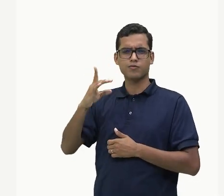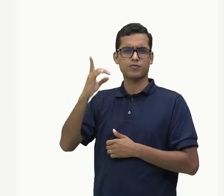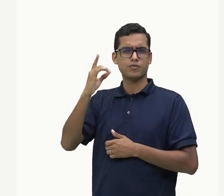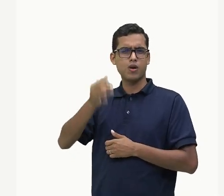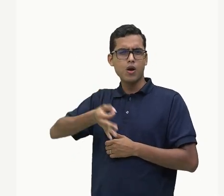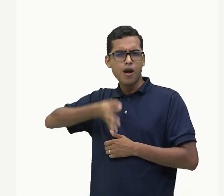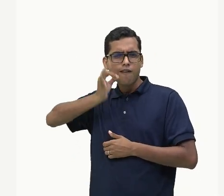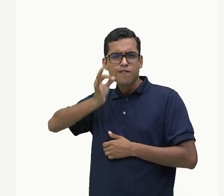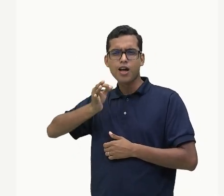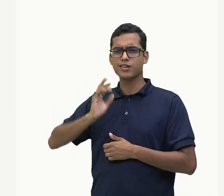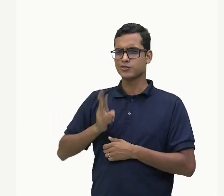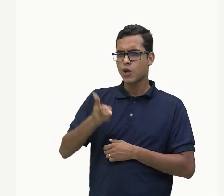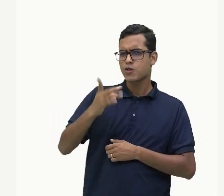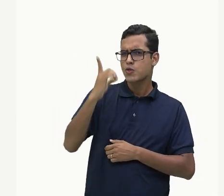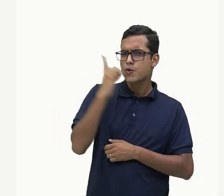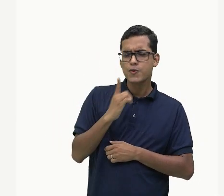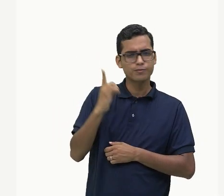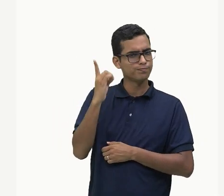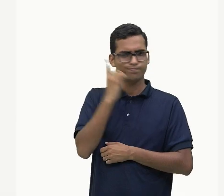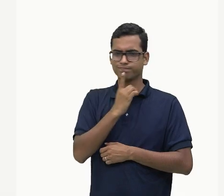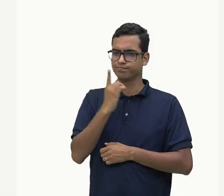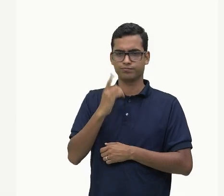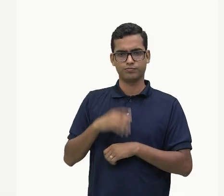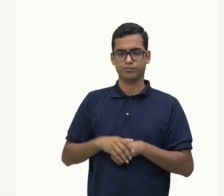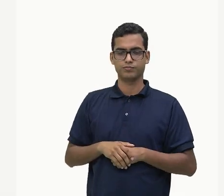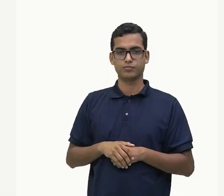Qual é a conjunção que eu devo utilizar aqui?